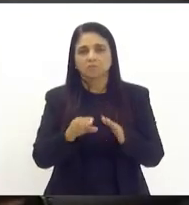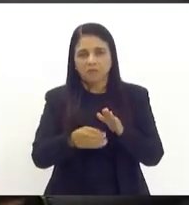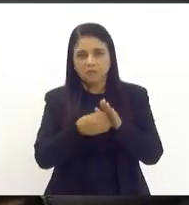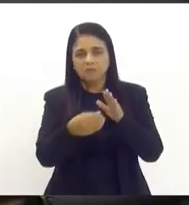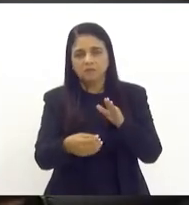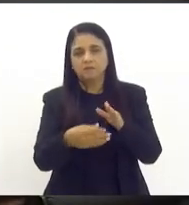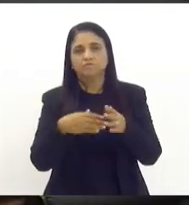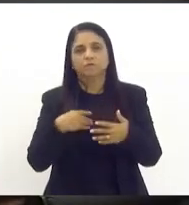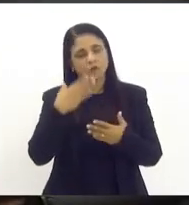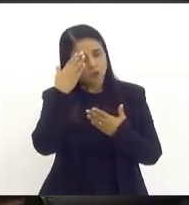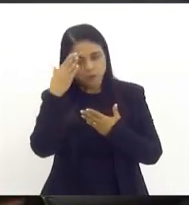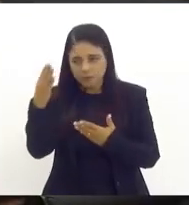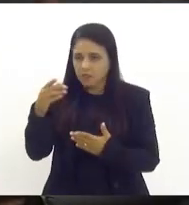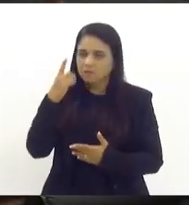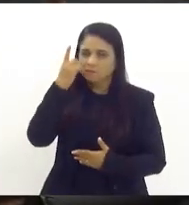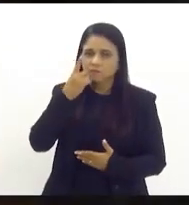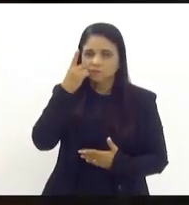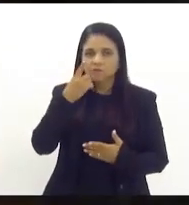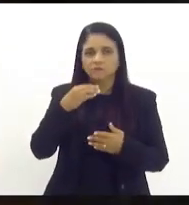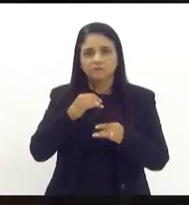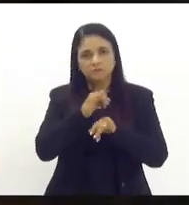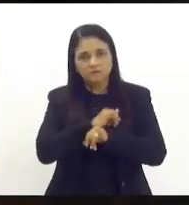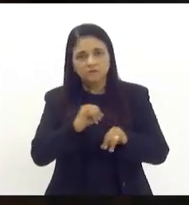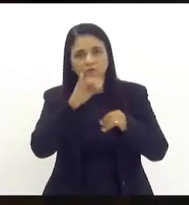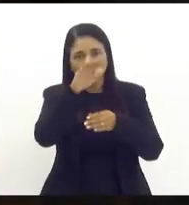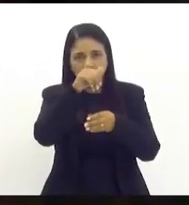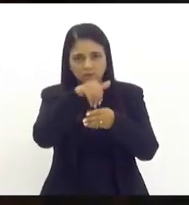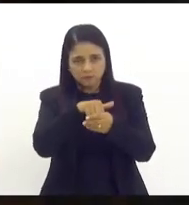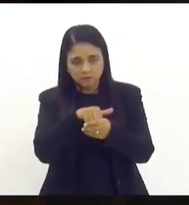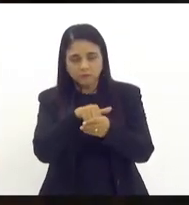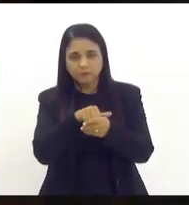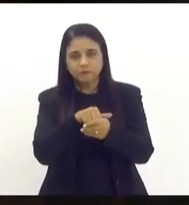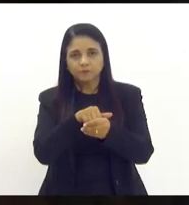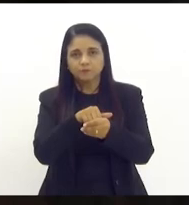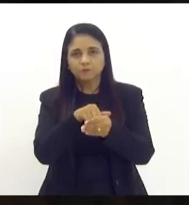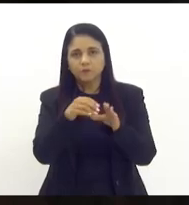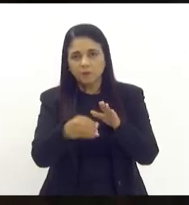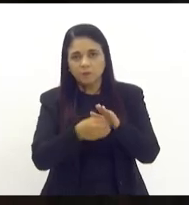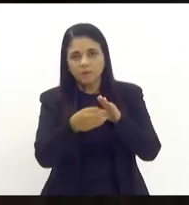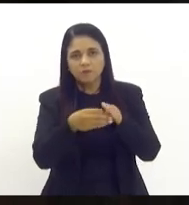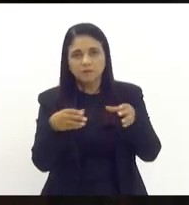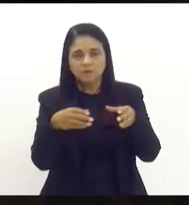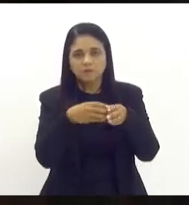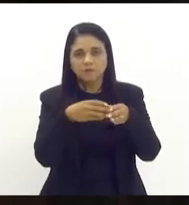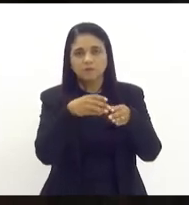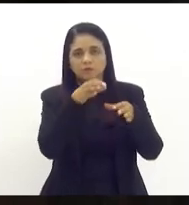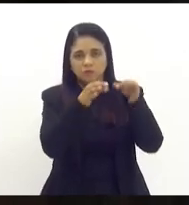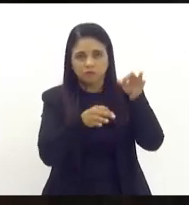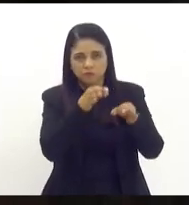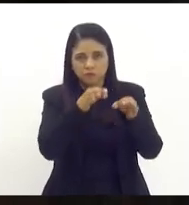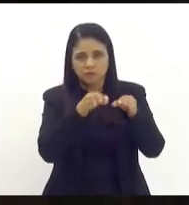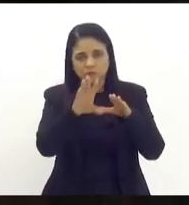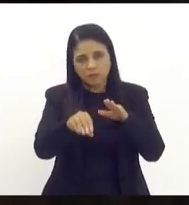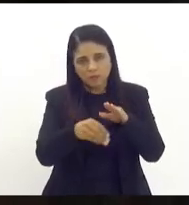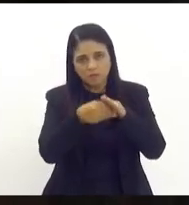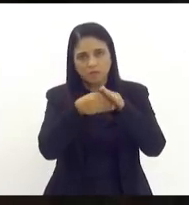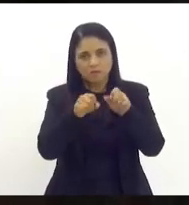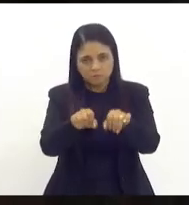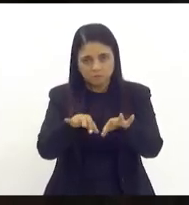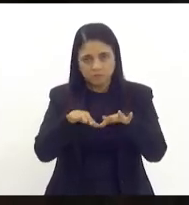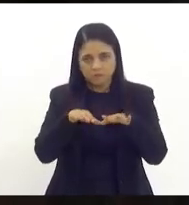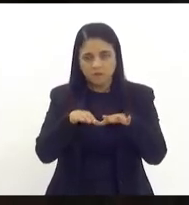com espadas emitidos em votação o parecer da Comissão de Justiça as emendas de